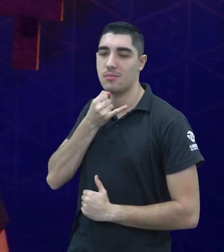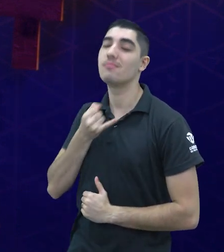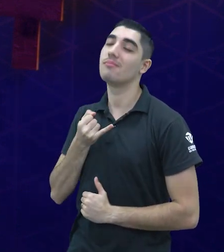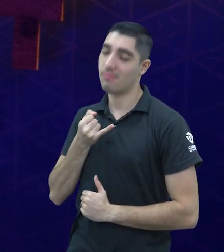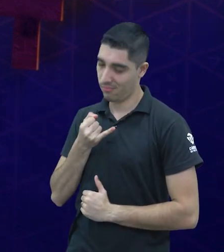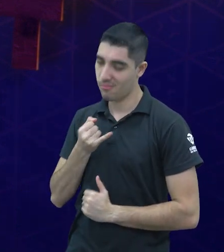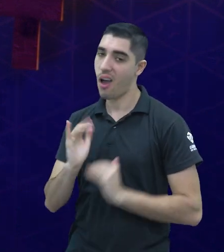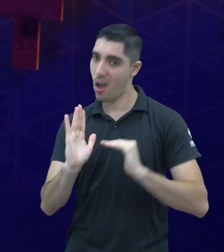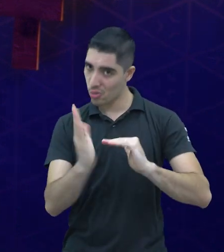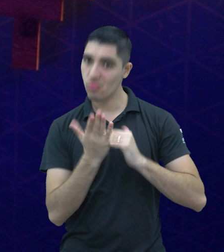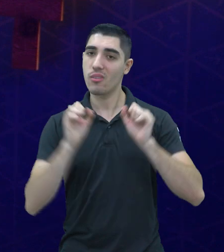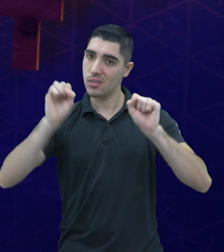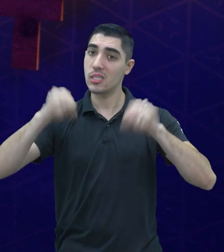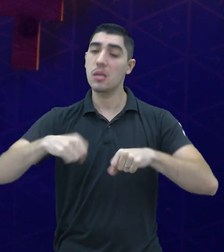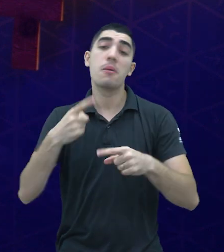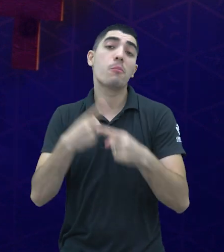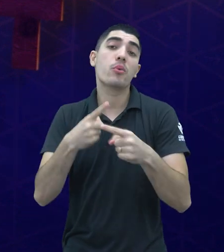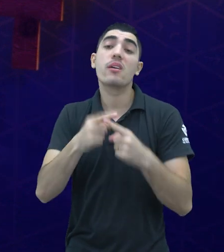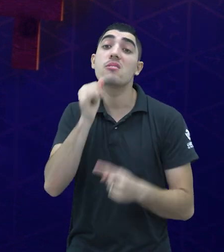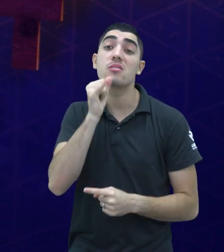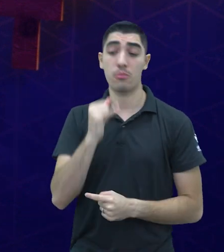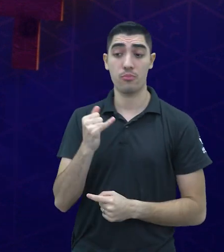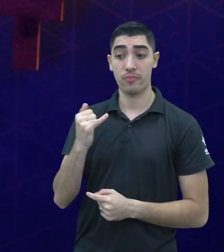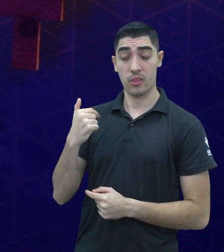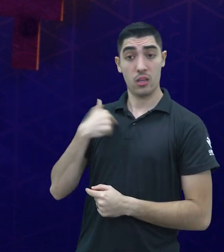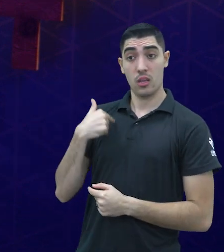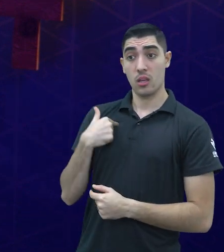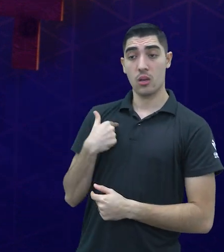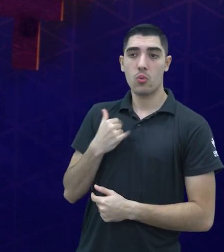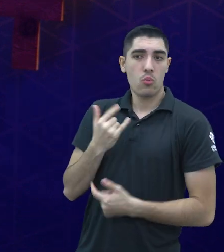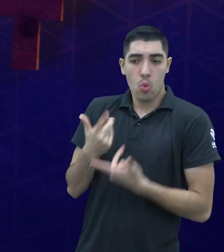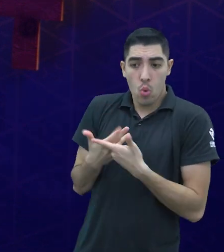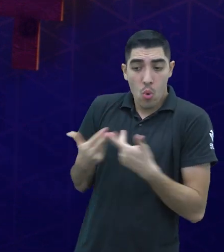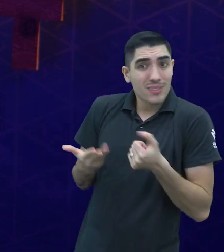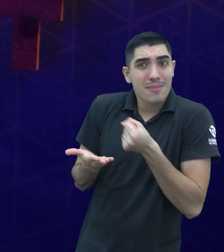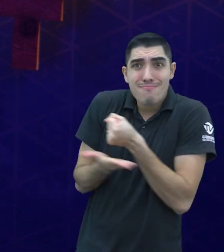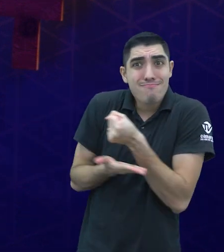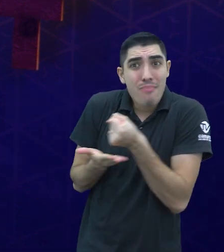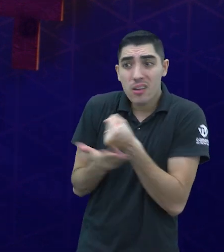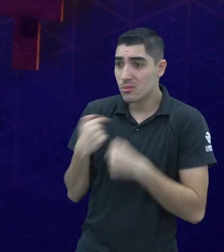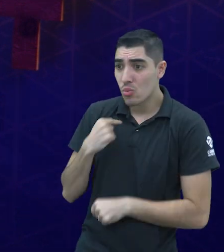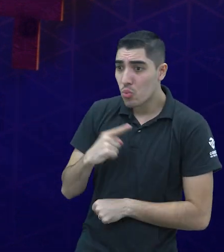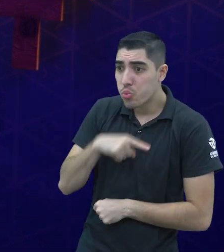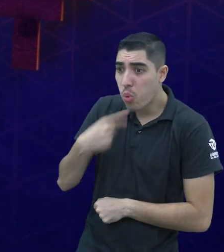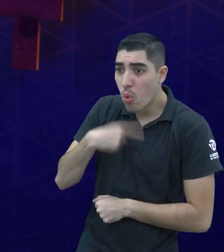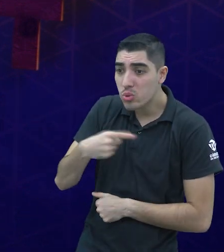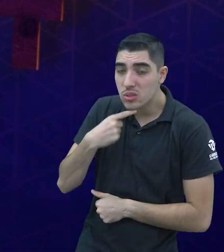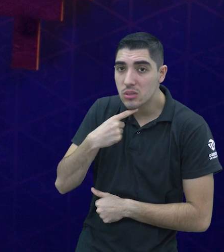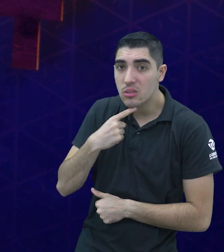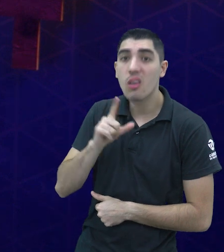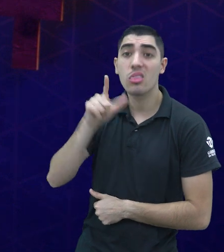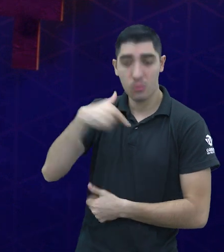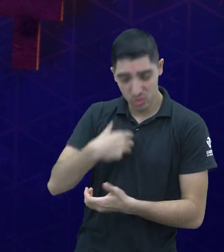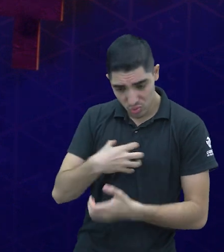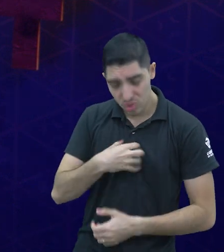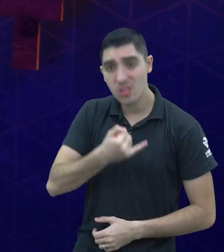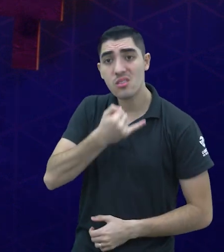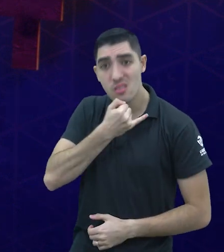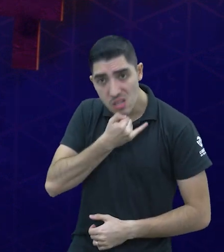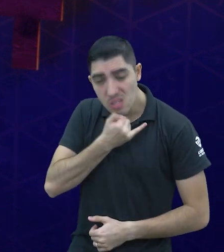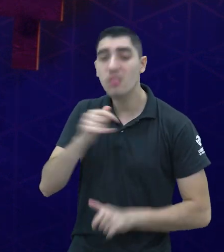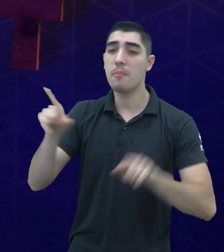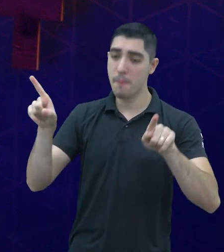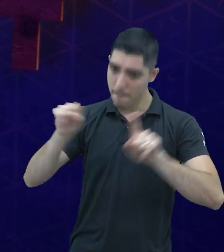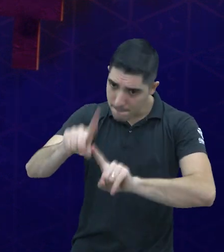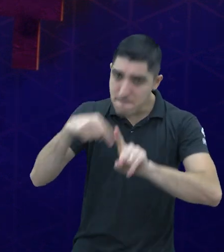Então, porque quando nós não temos as nossas necessidades básicas atendidas, a gente costuma ser mais